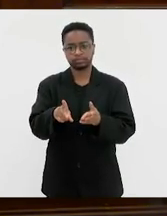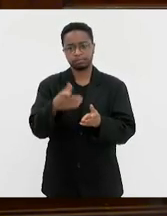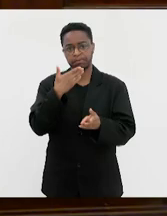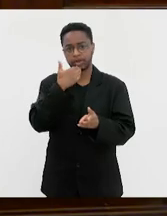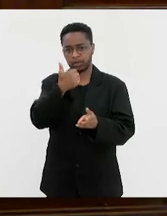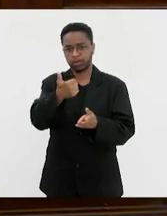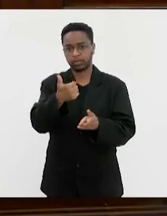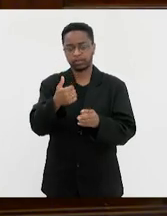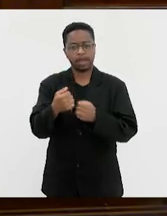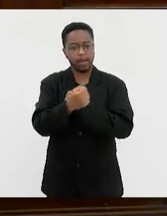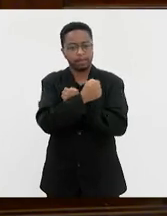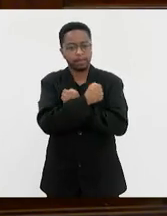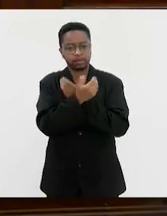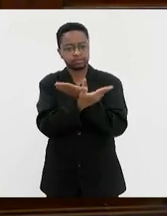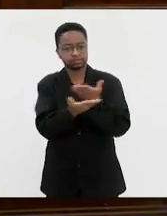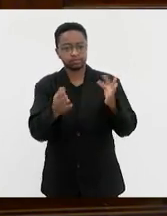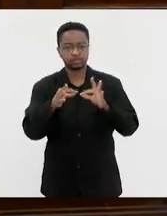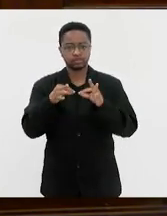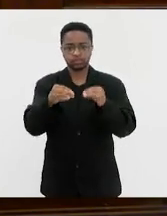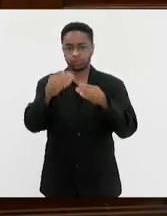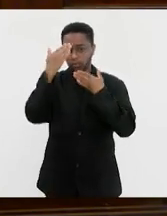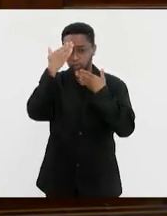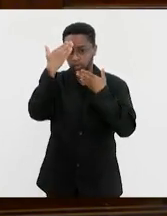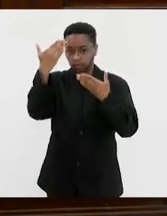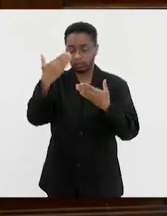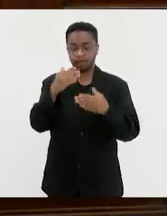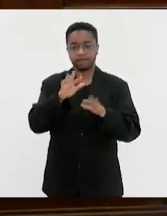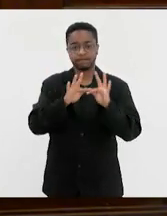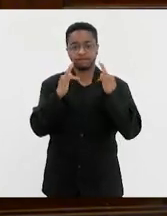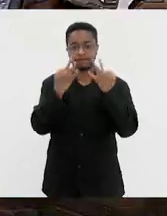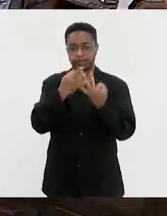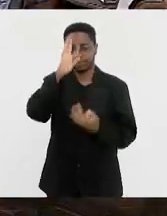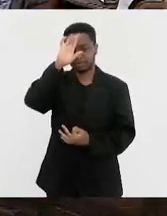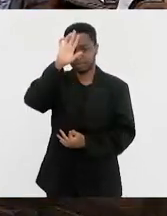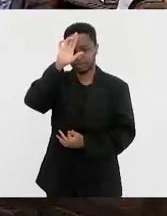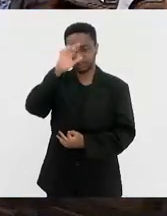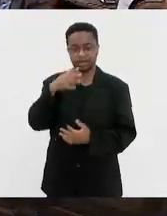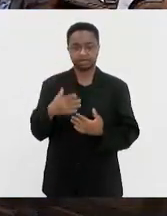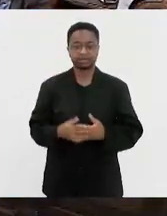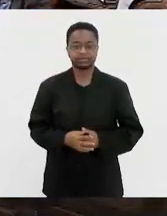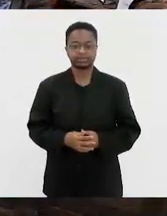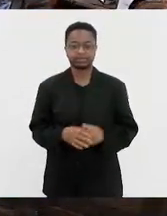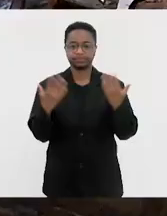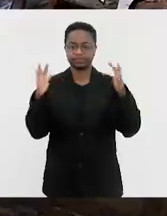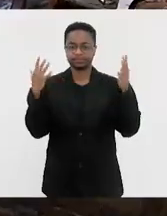Um abraço a todos. Obrigado, família mesquitense, por tudo!